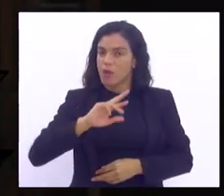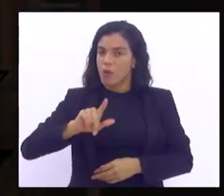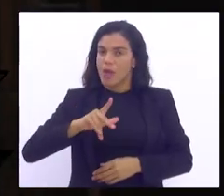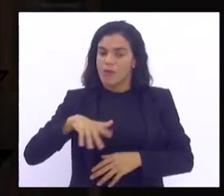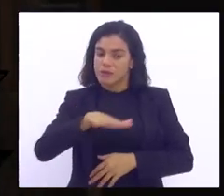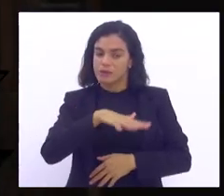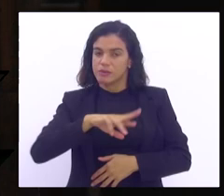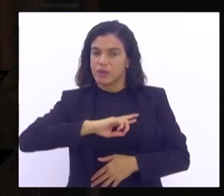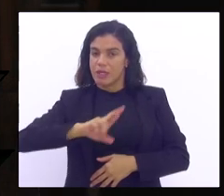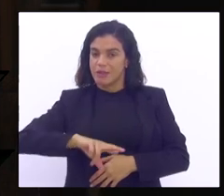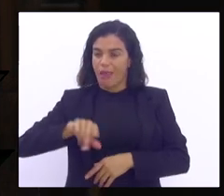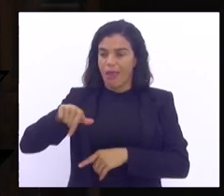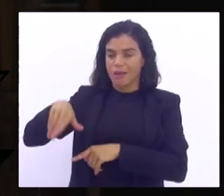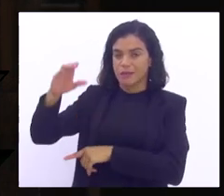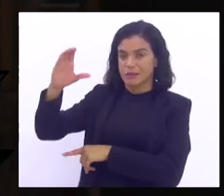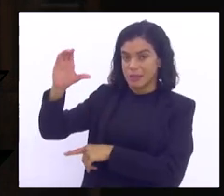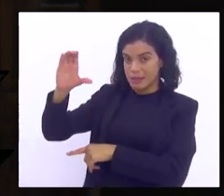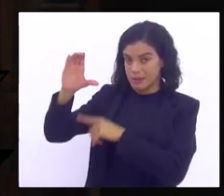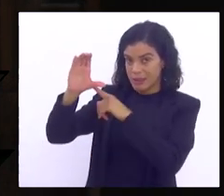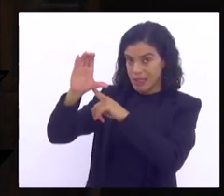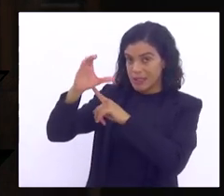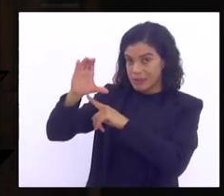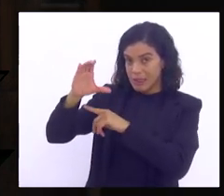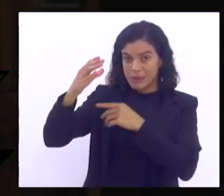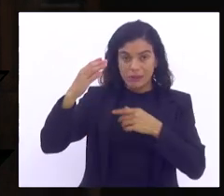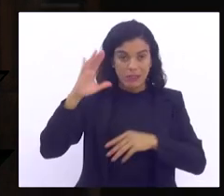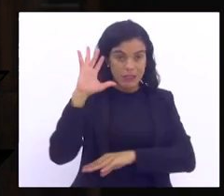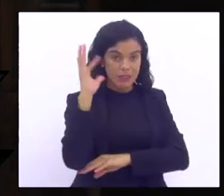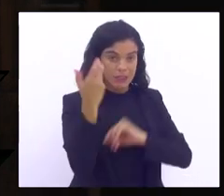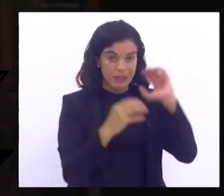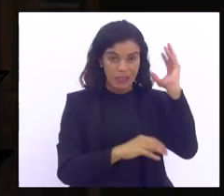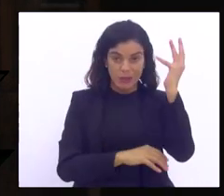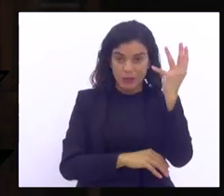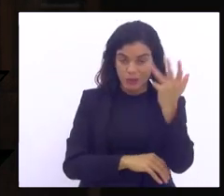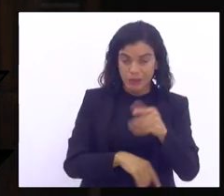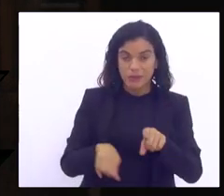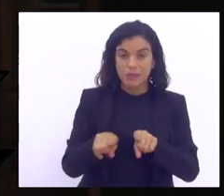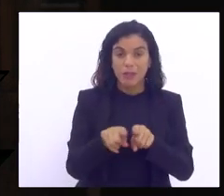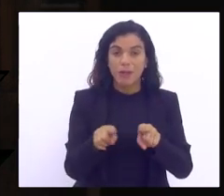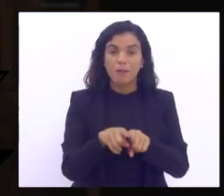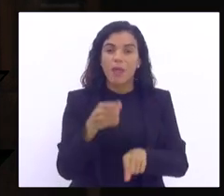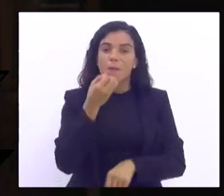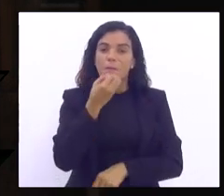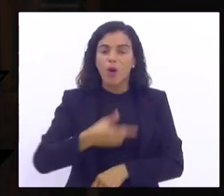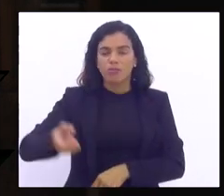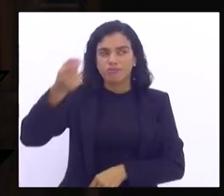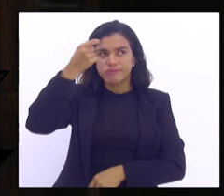de ciência. Ciência, natureza, bom senso e princípios.